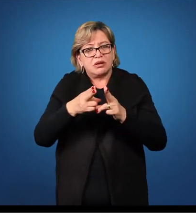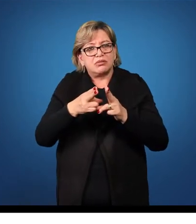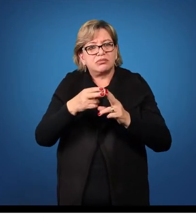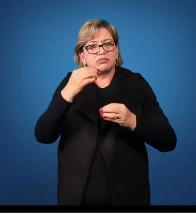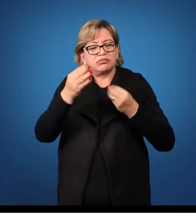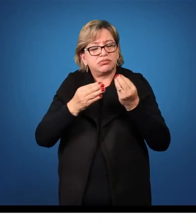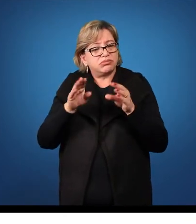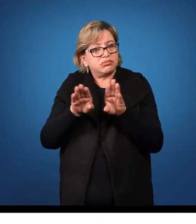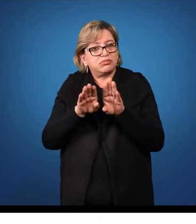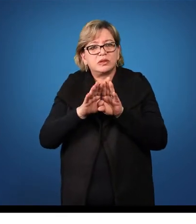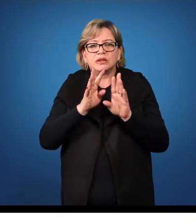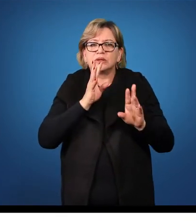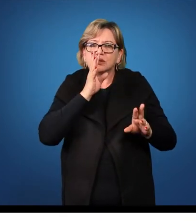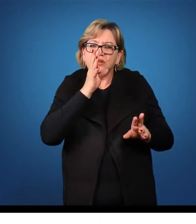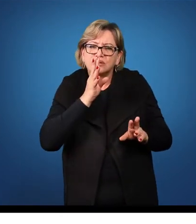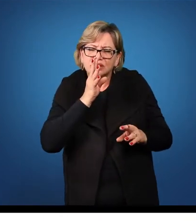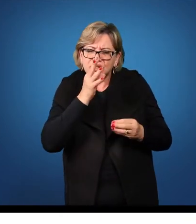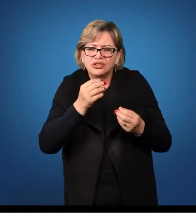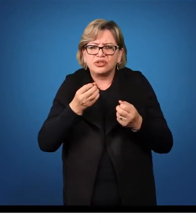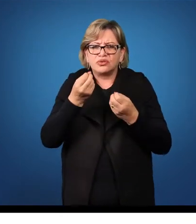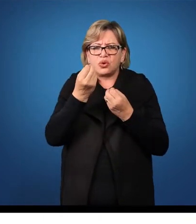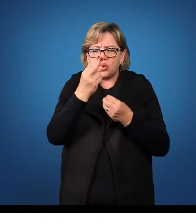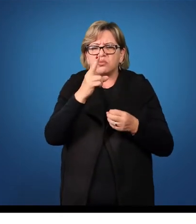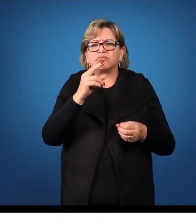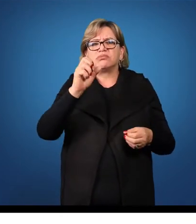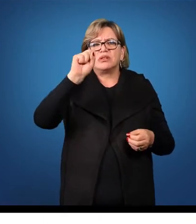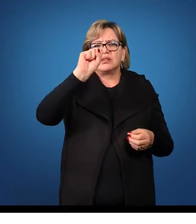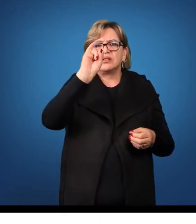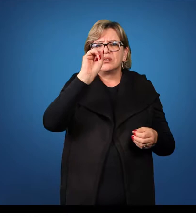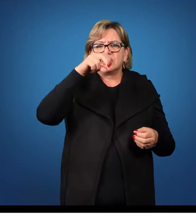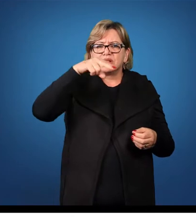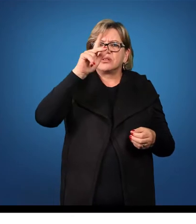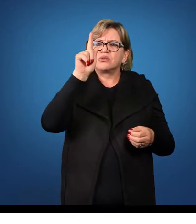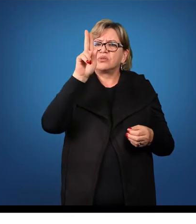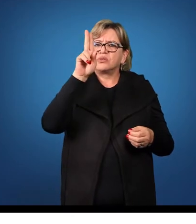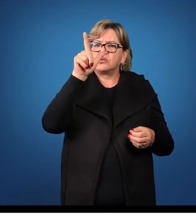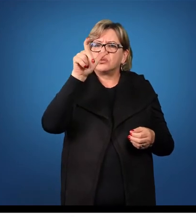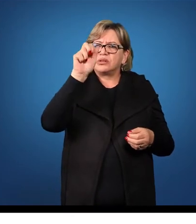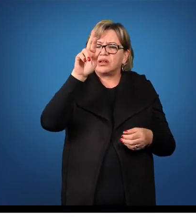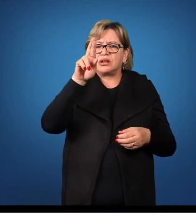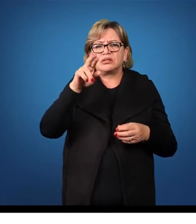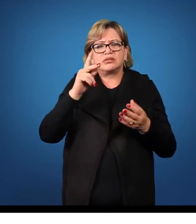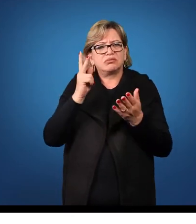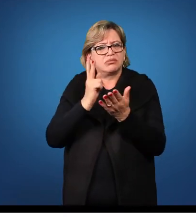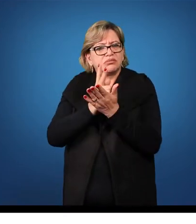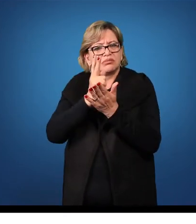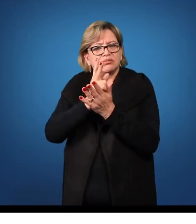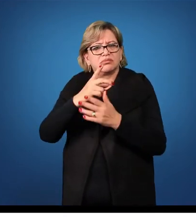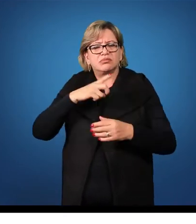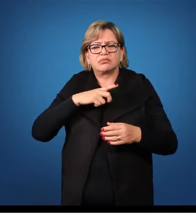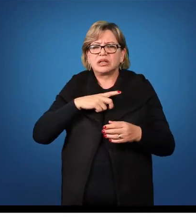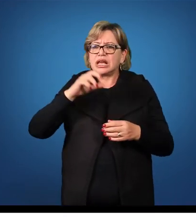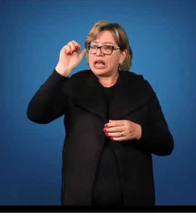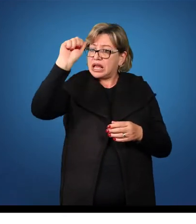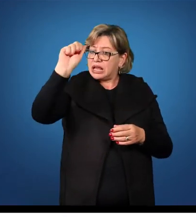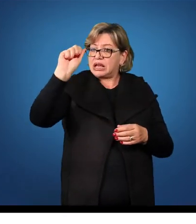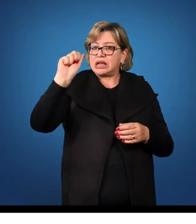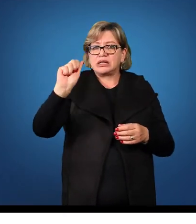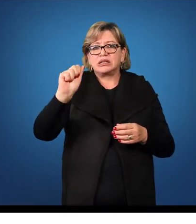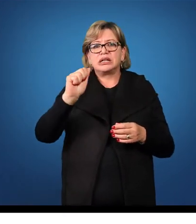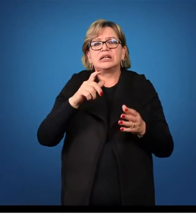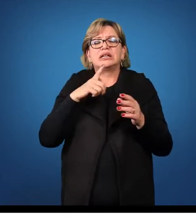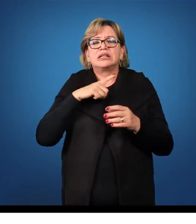acusativo evocativo singular esses mesmos casos no plural terminado sem a você tem